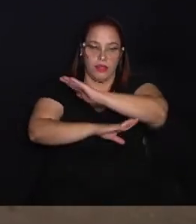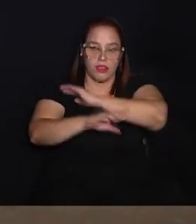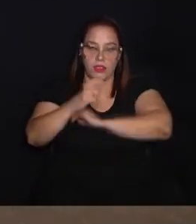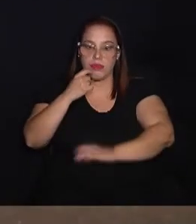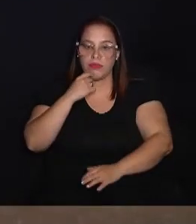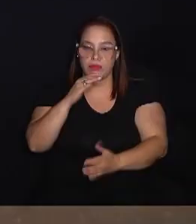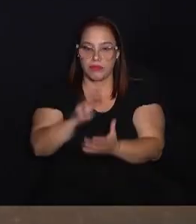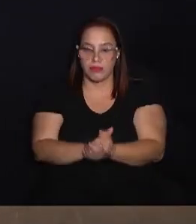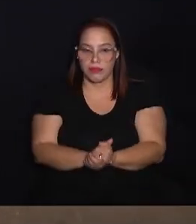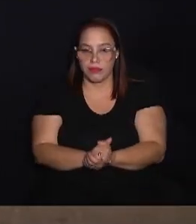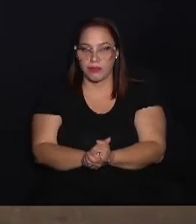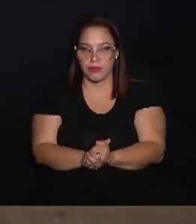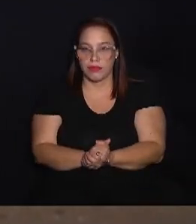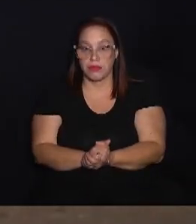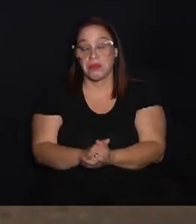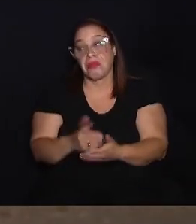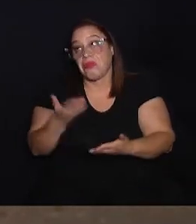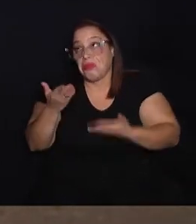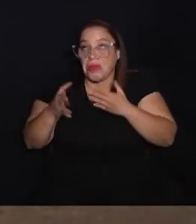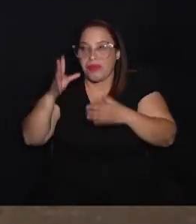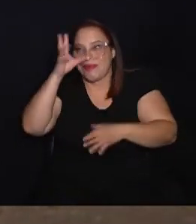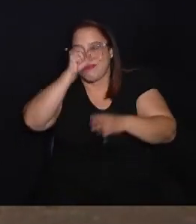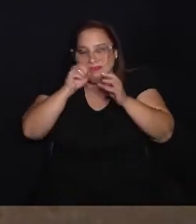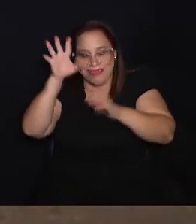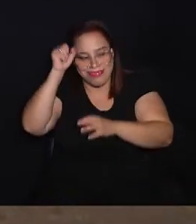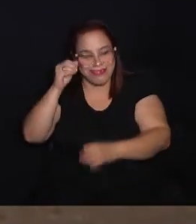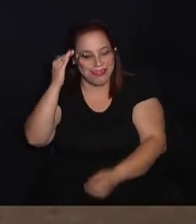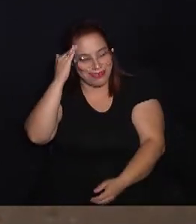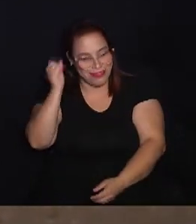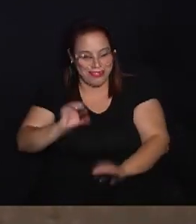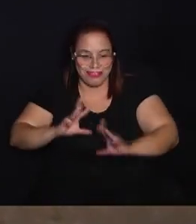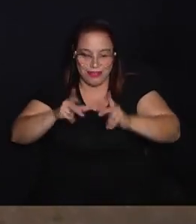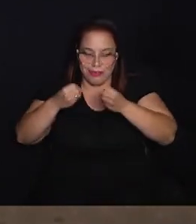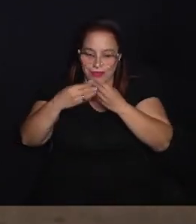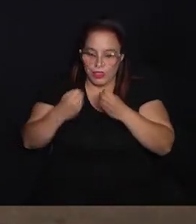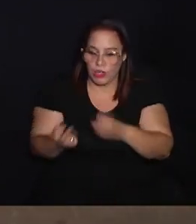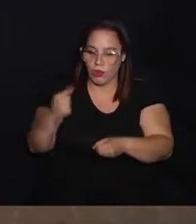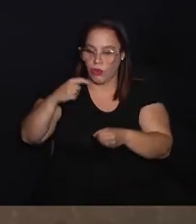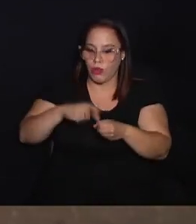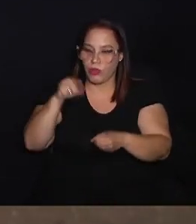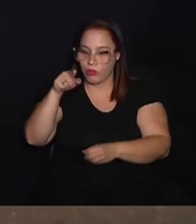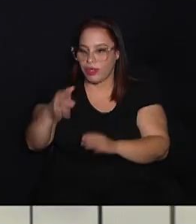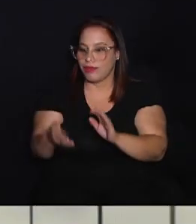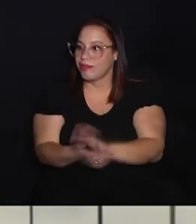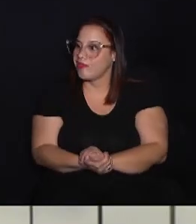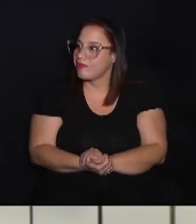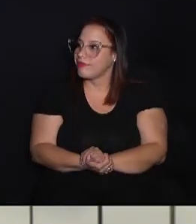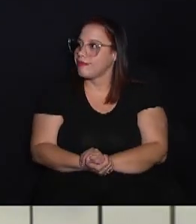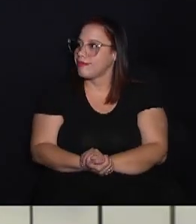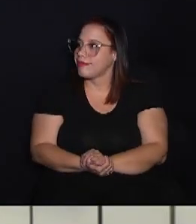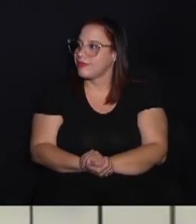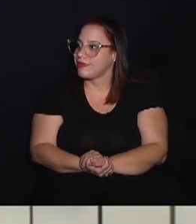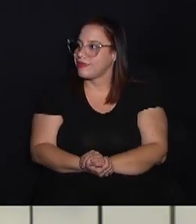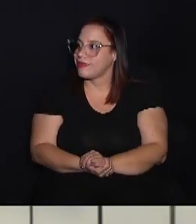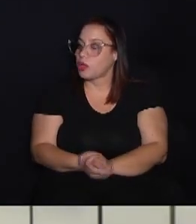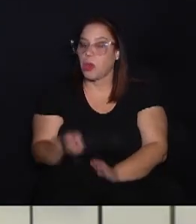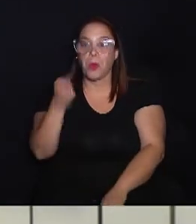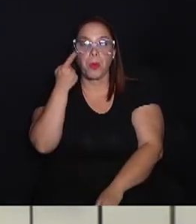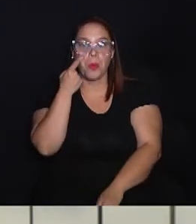Público do Trabalho informou que não houve nenhuma denúncia em Campinas e que foi, na verdade, em